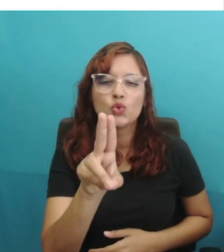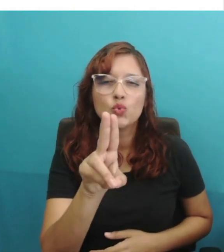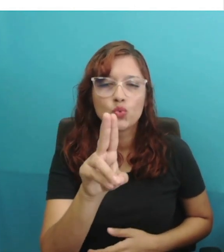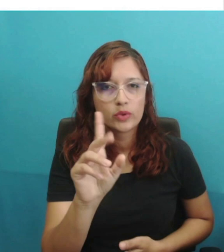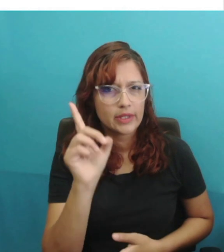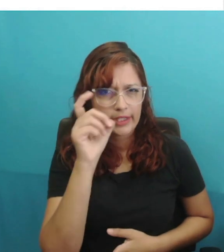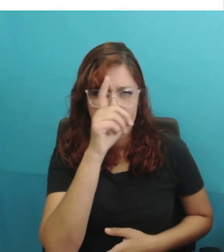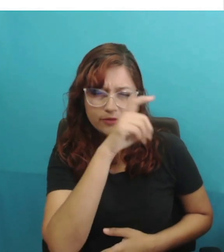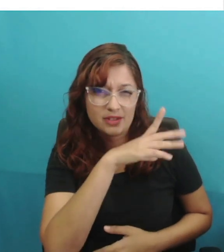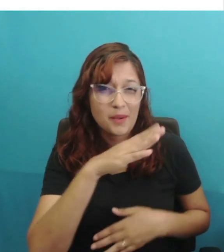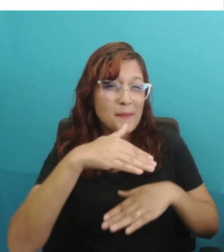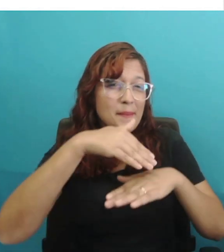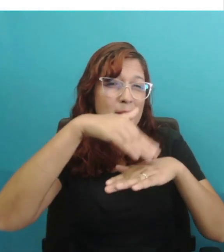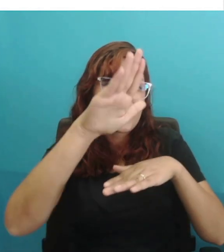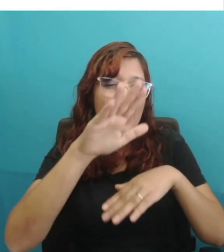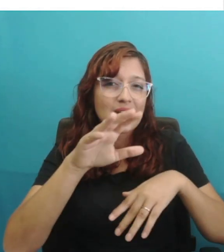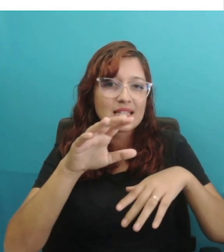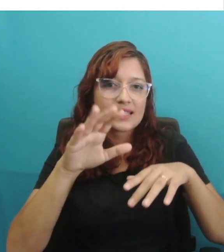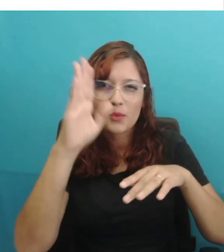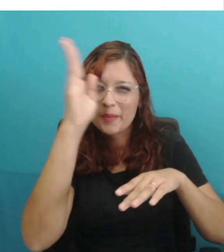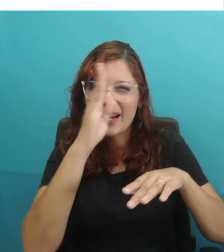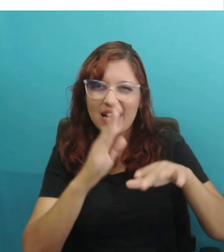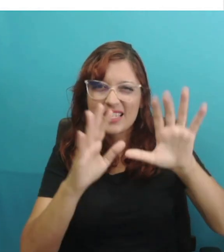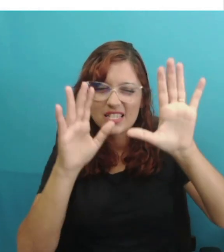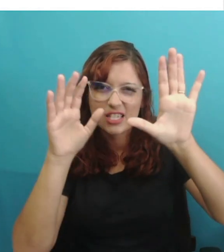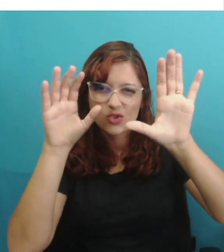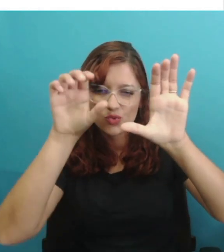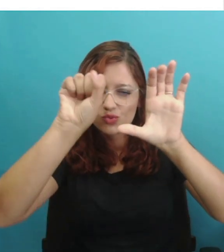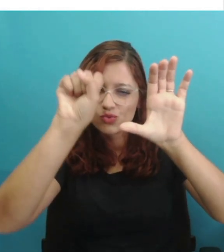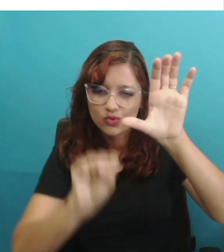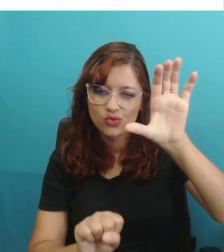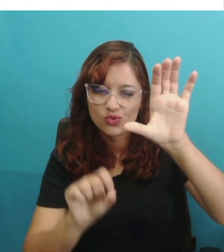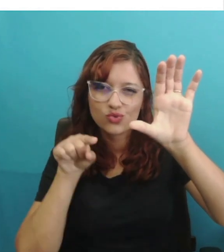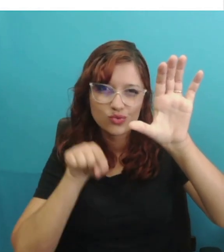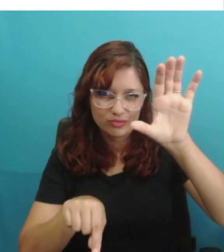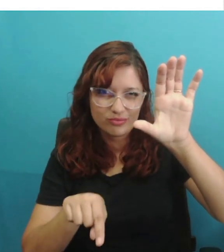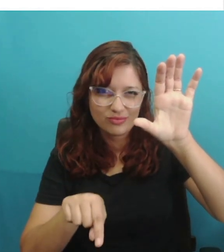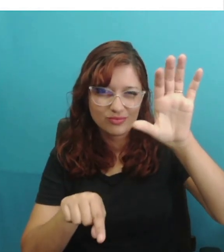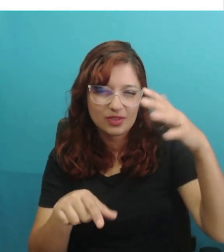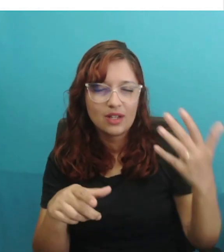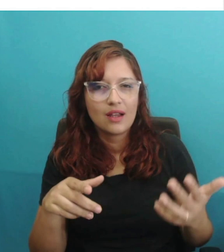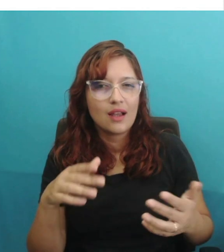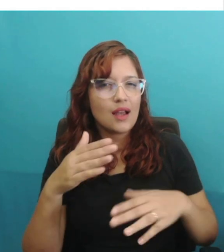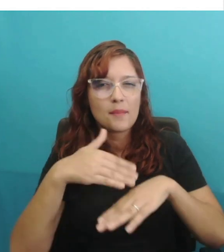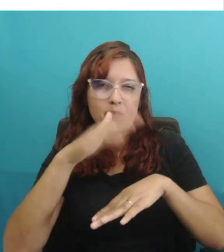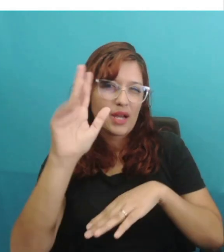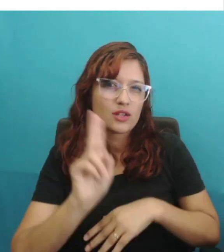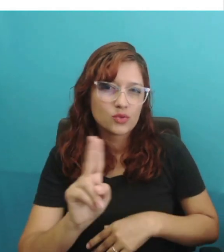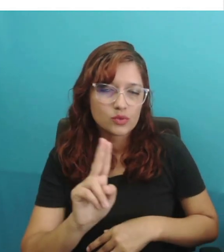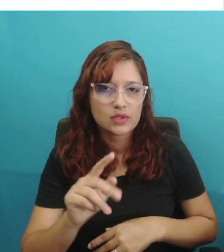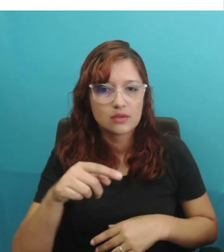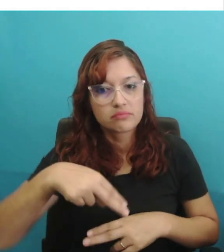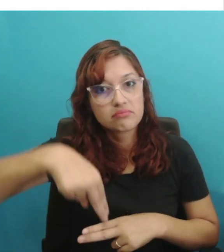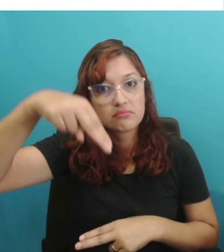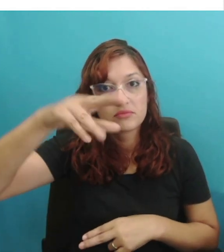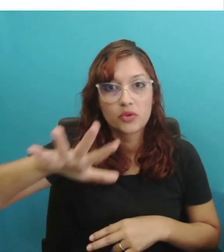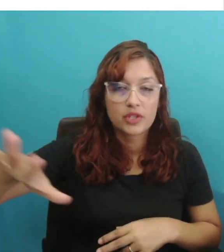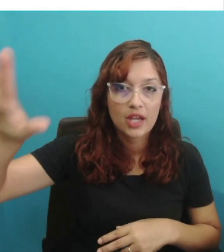eu vou falar tu. Não, geralmente tu usam mais no sul do